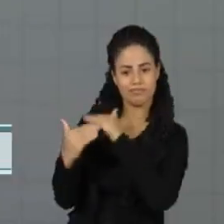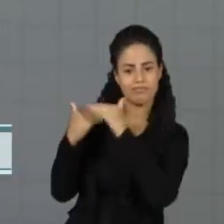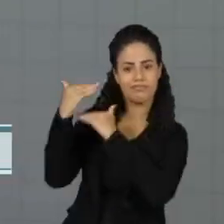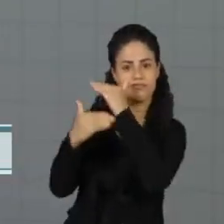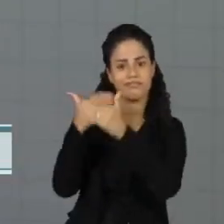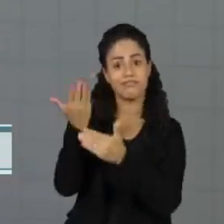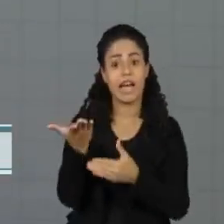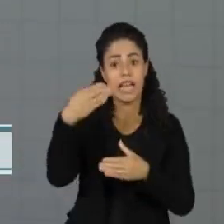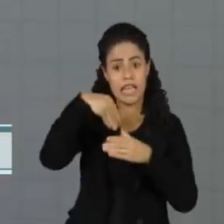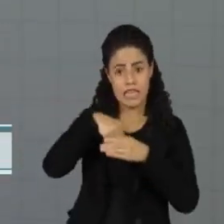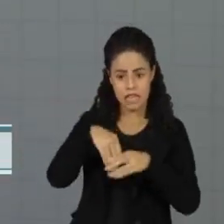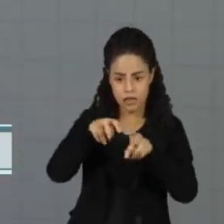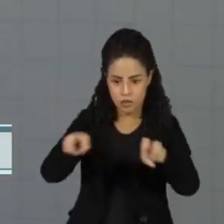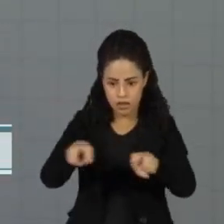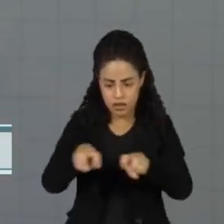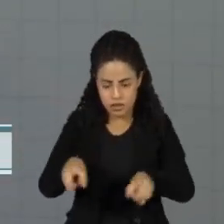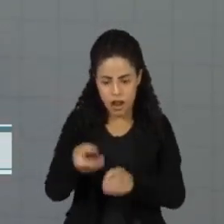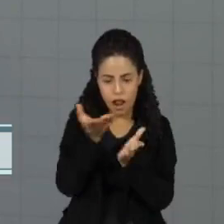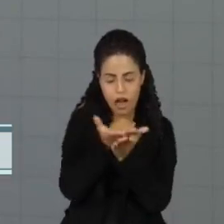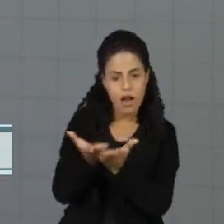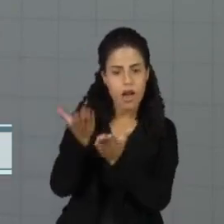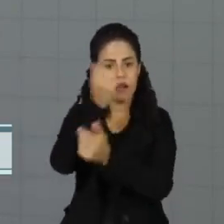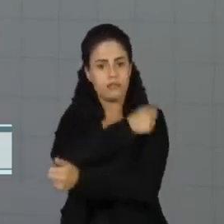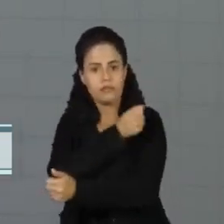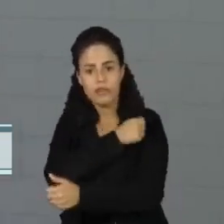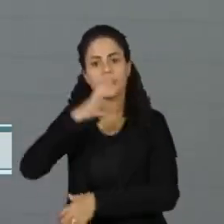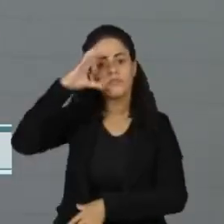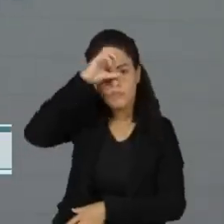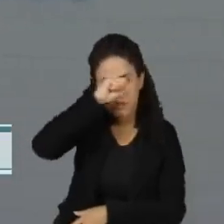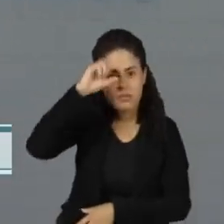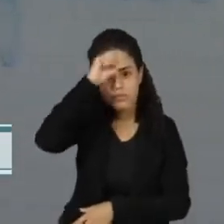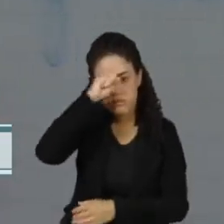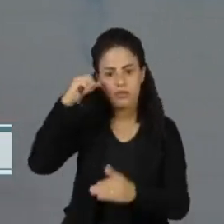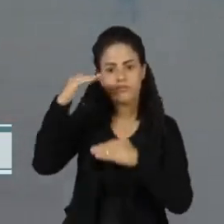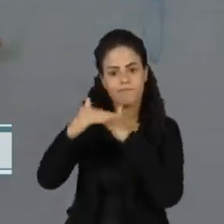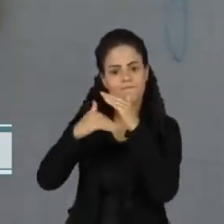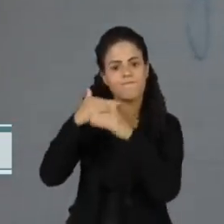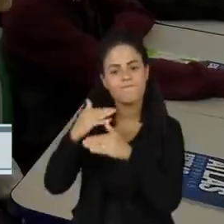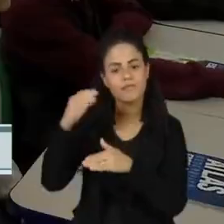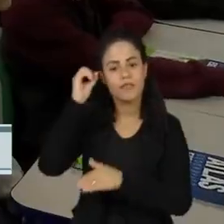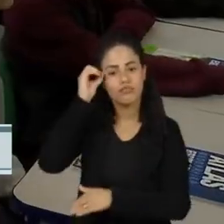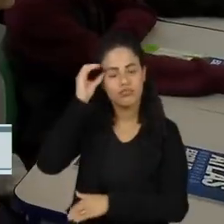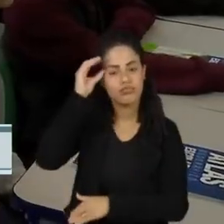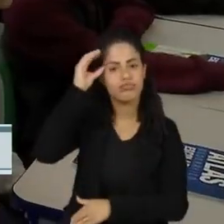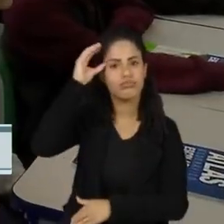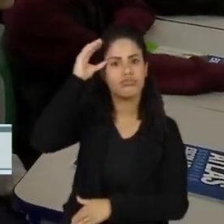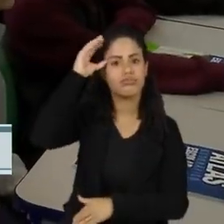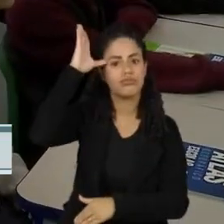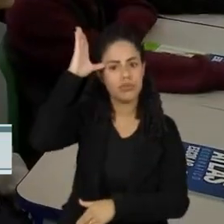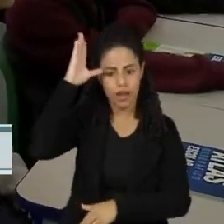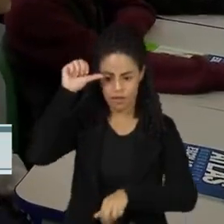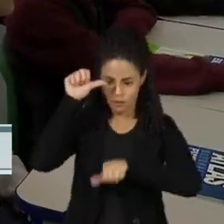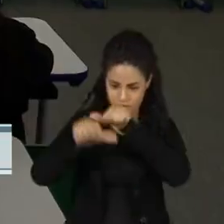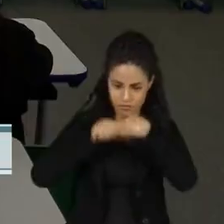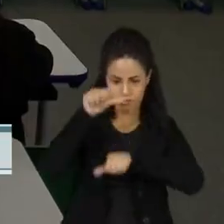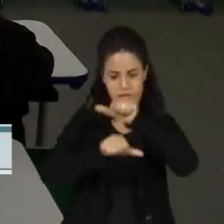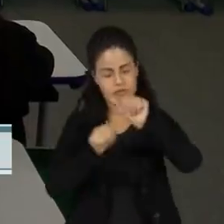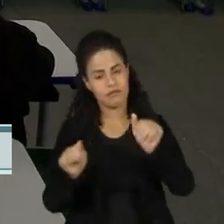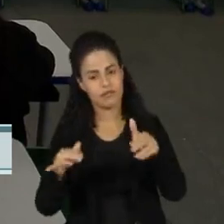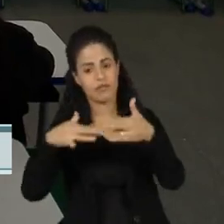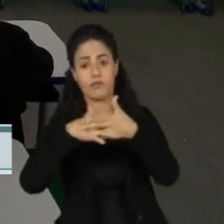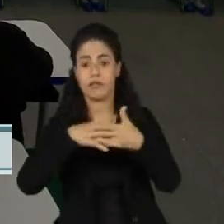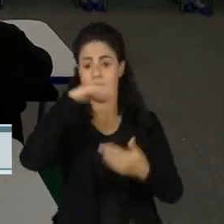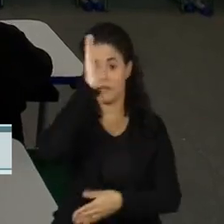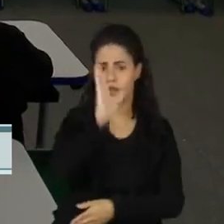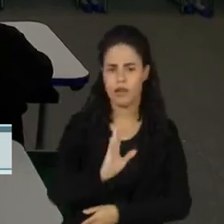de aula, enquanto estudantes que estão ali no processo de aprendizagem, a gente está transformando também os cidadãos brasileiros. E a gente